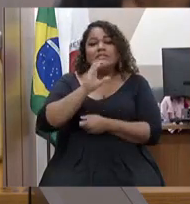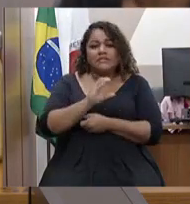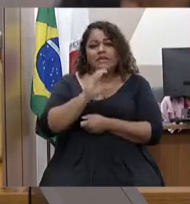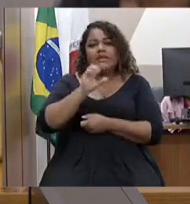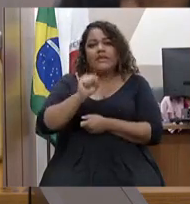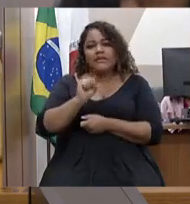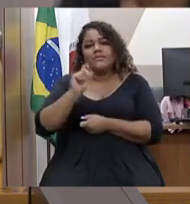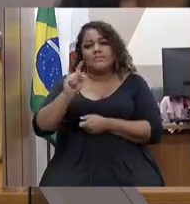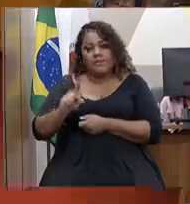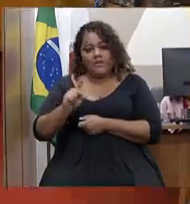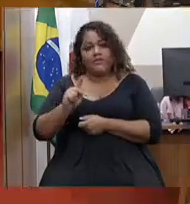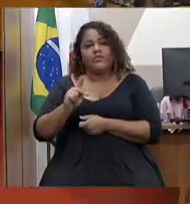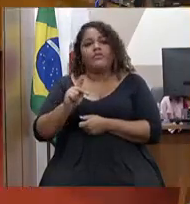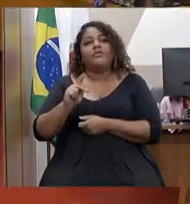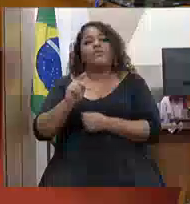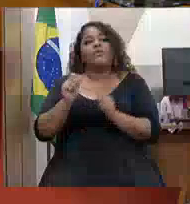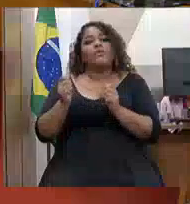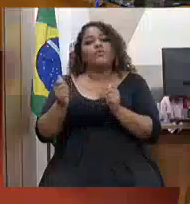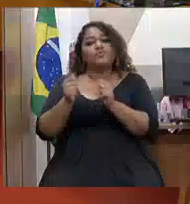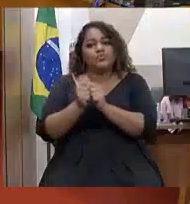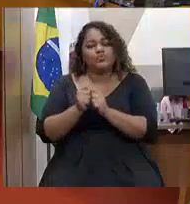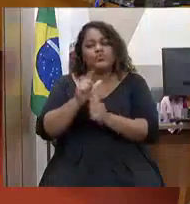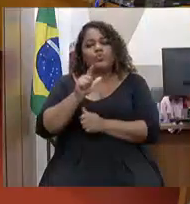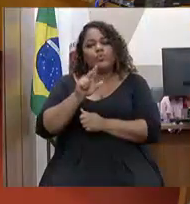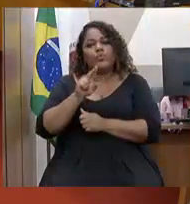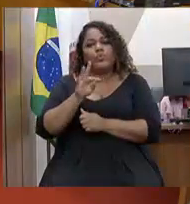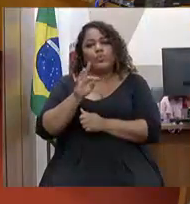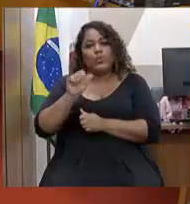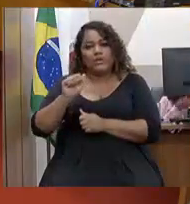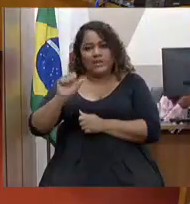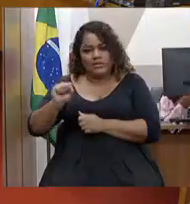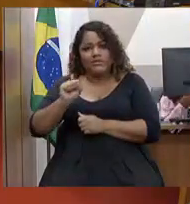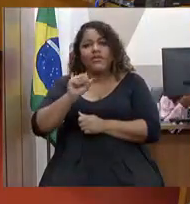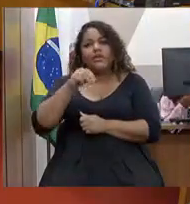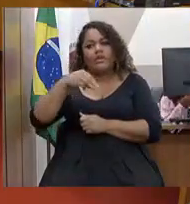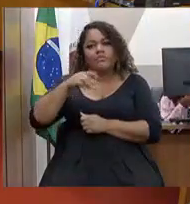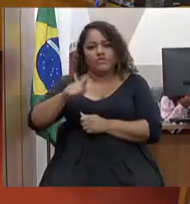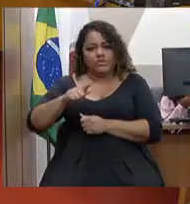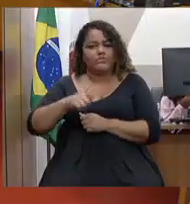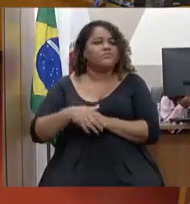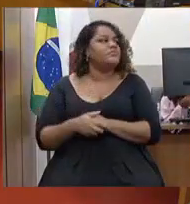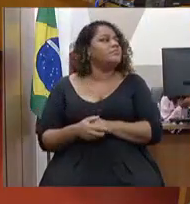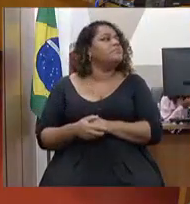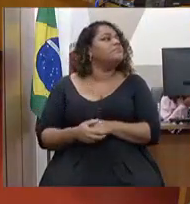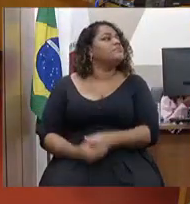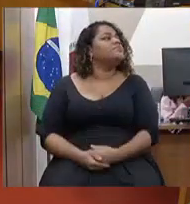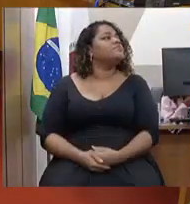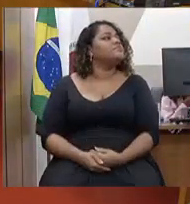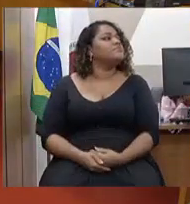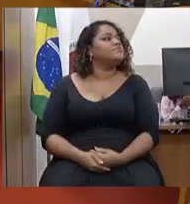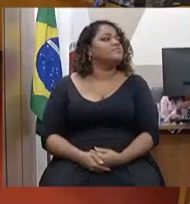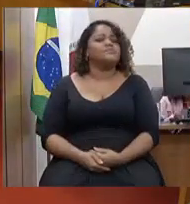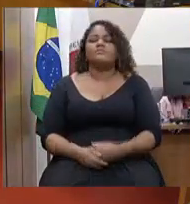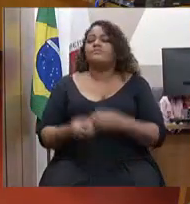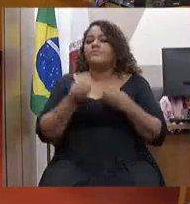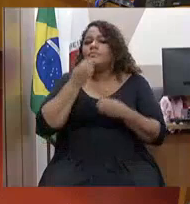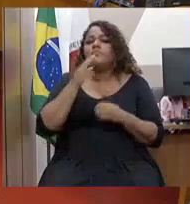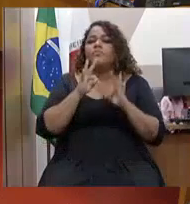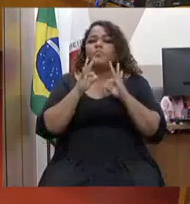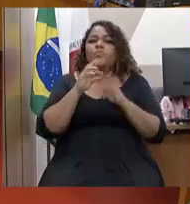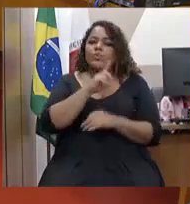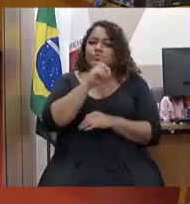Bom dia Um bom dia a todos e todas que compõem a mesa aqui